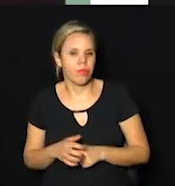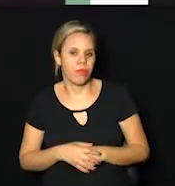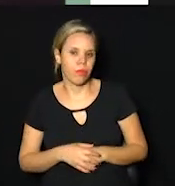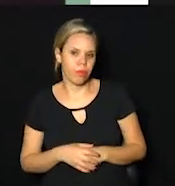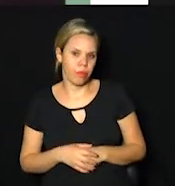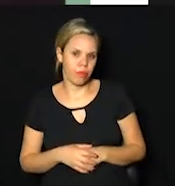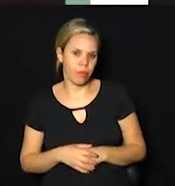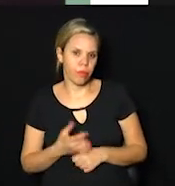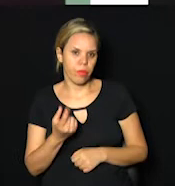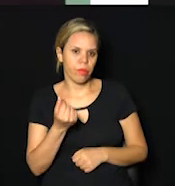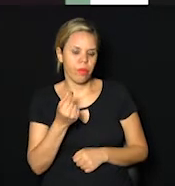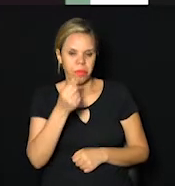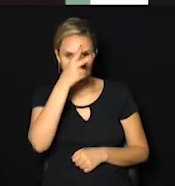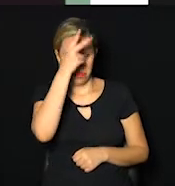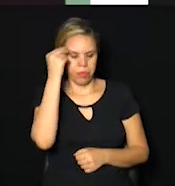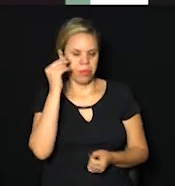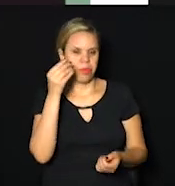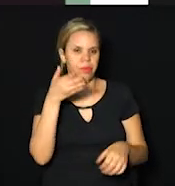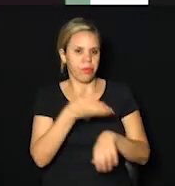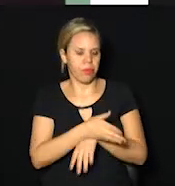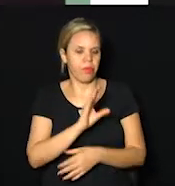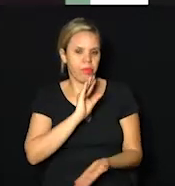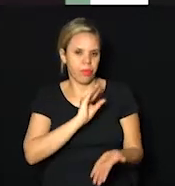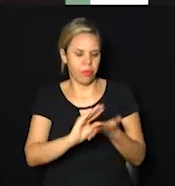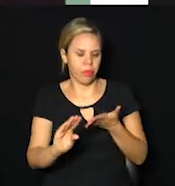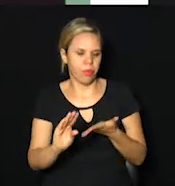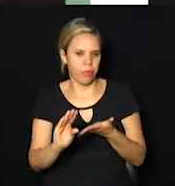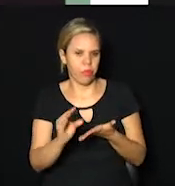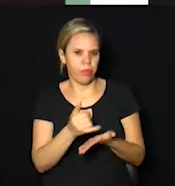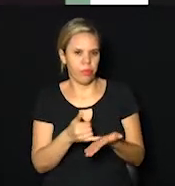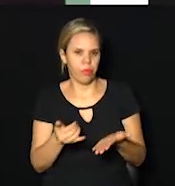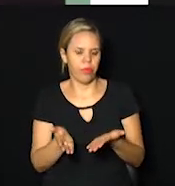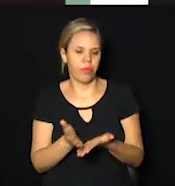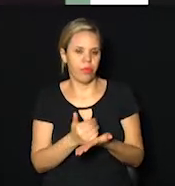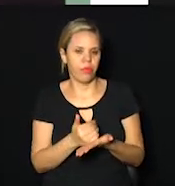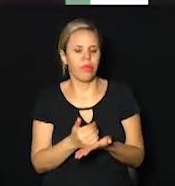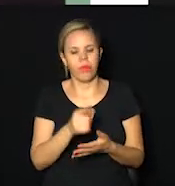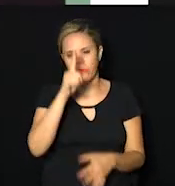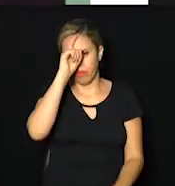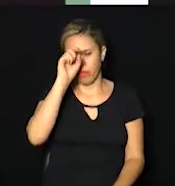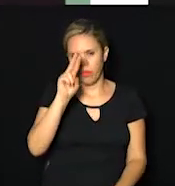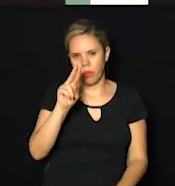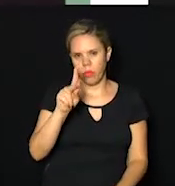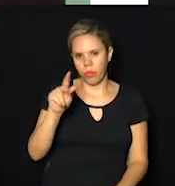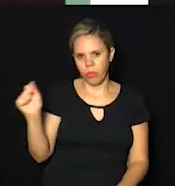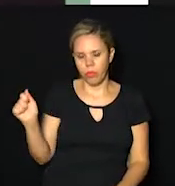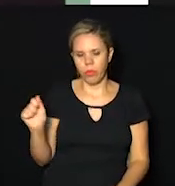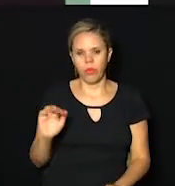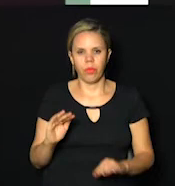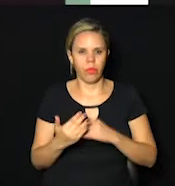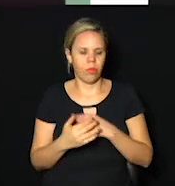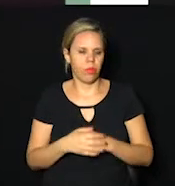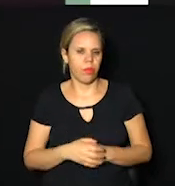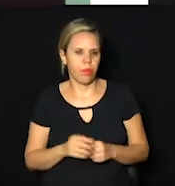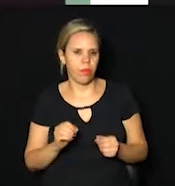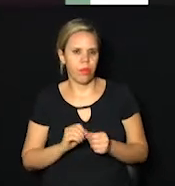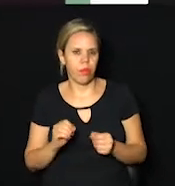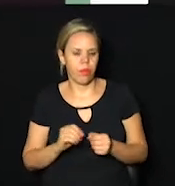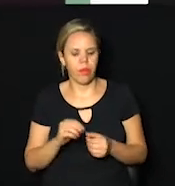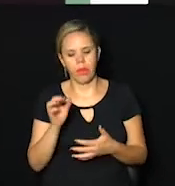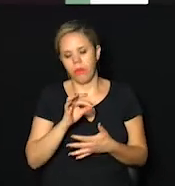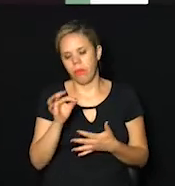o dinheiro público que é investido no hospital, na UBS, na UPA do bairro, fazer não sei o